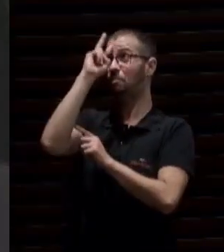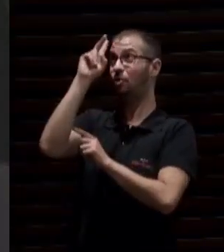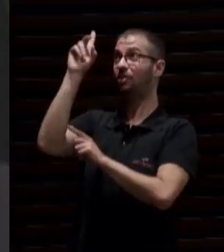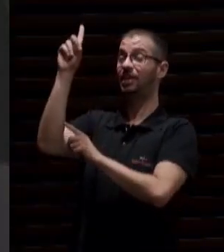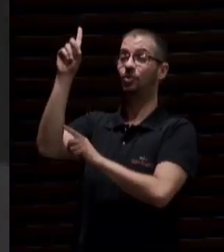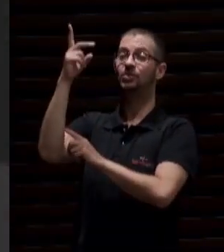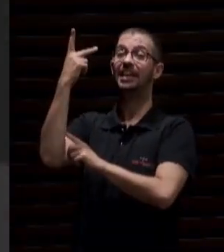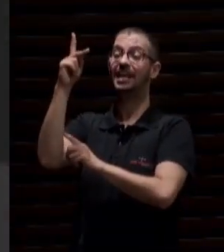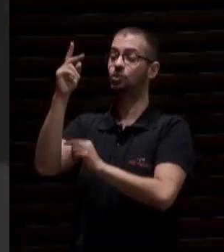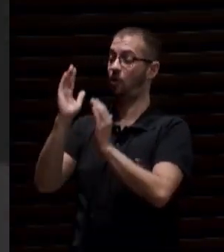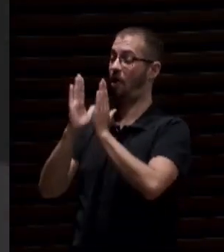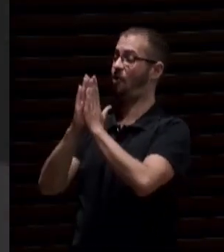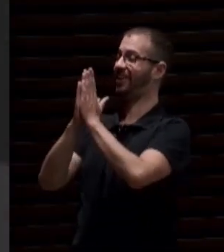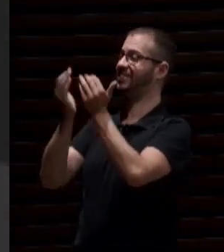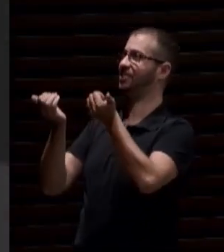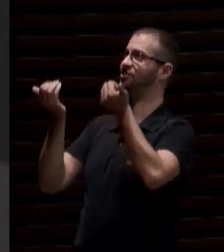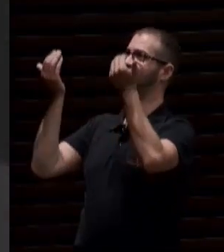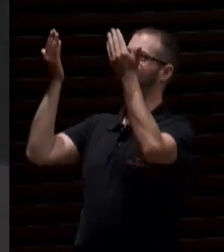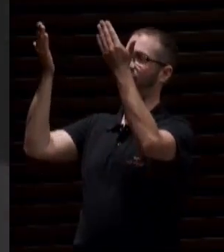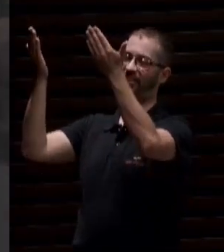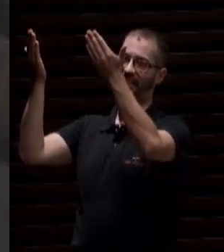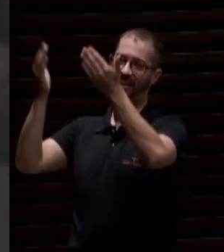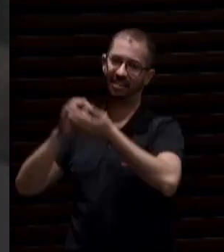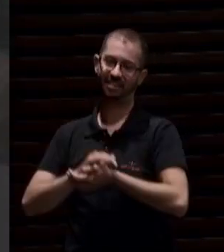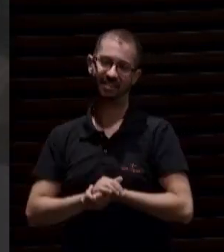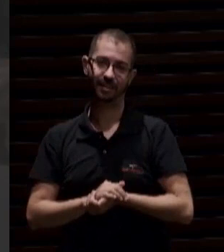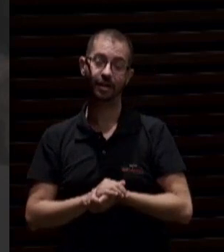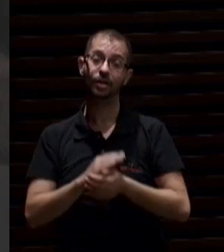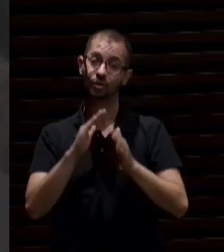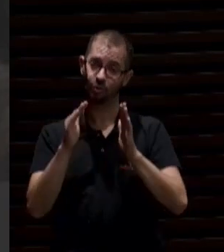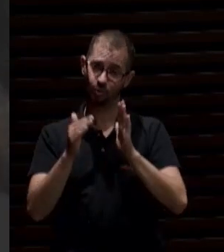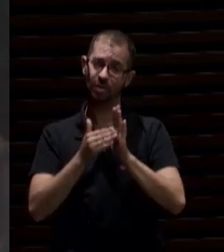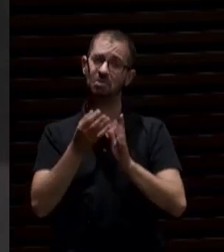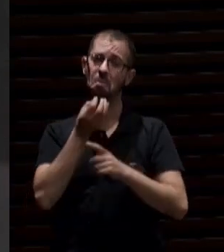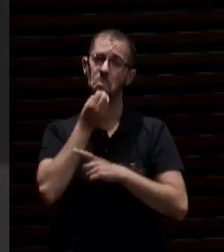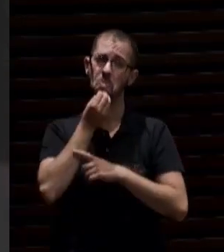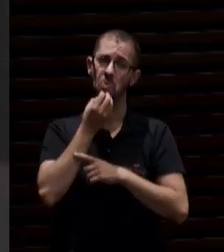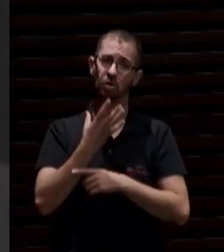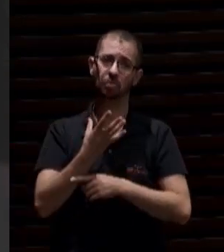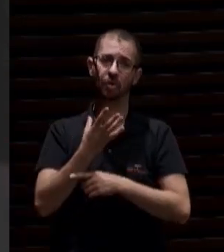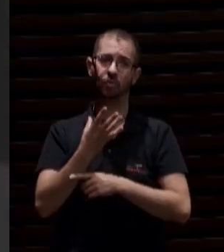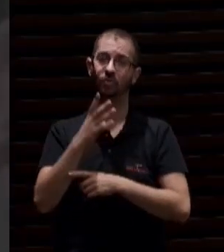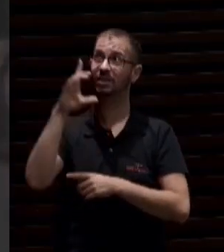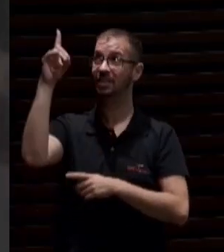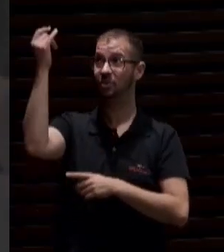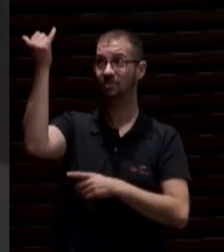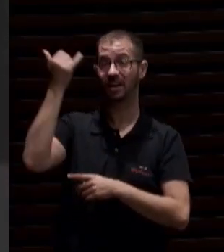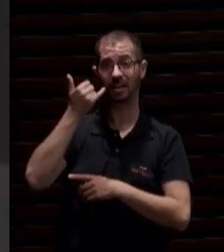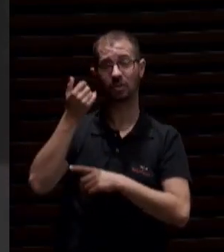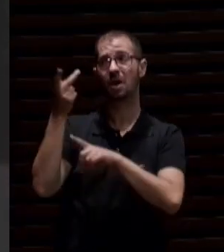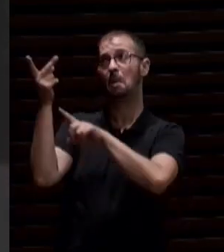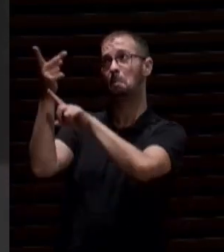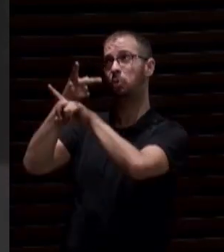oração subiu até o santo templo. Tudo isso é muito louvável e tem que servir de exemplo para nós em buscarmos ao